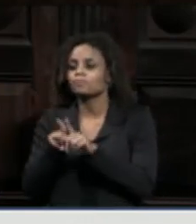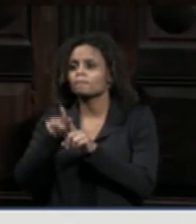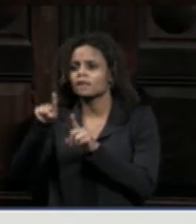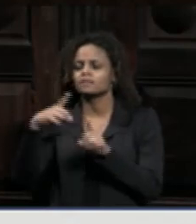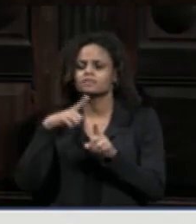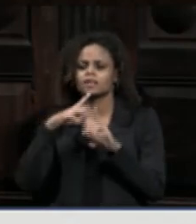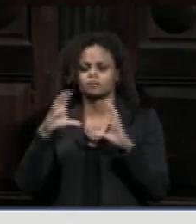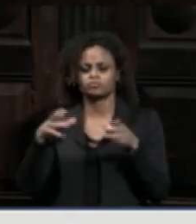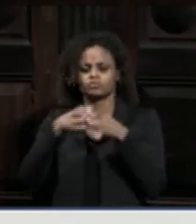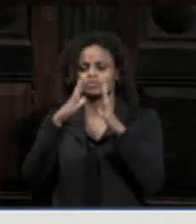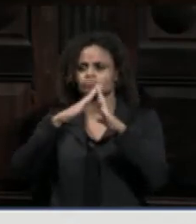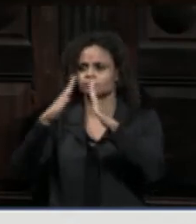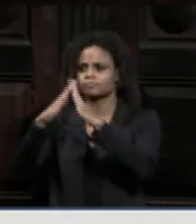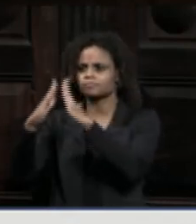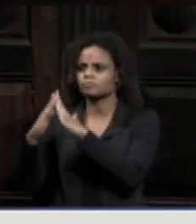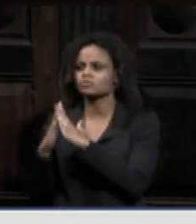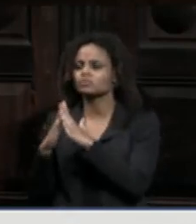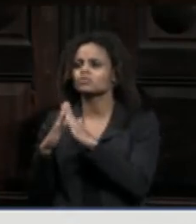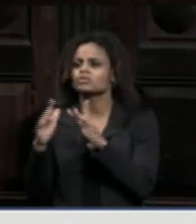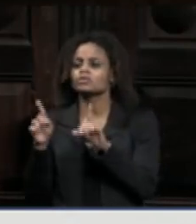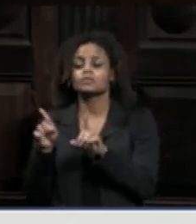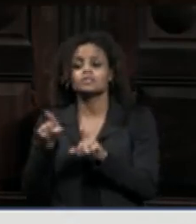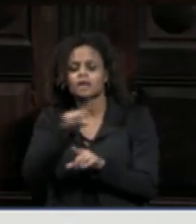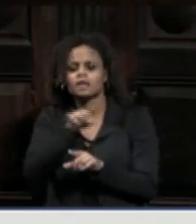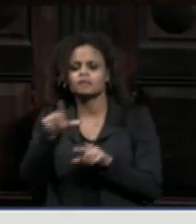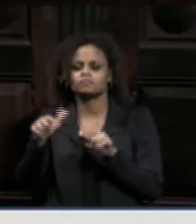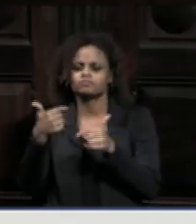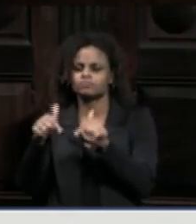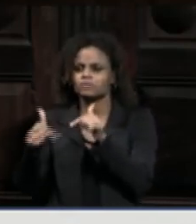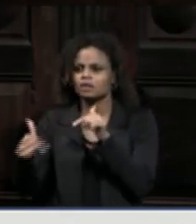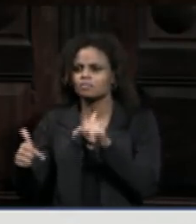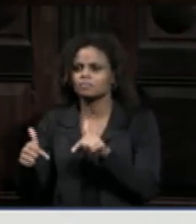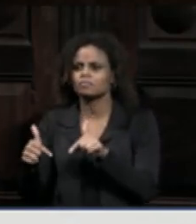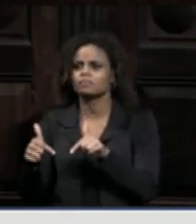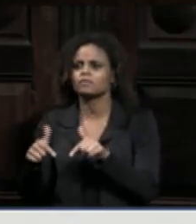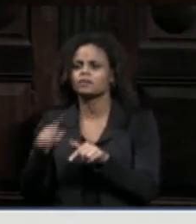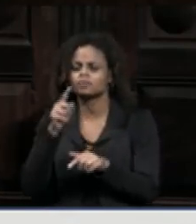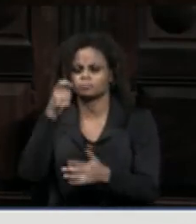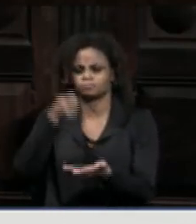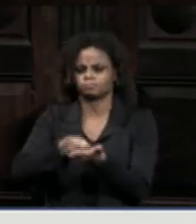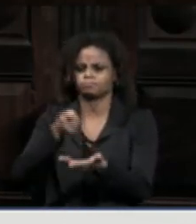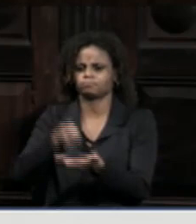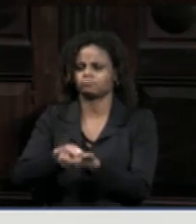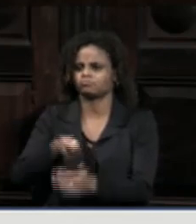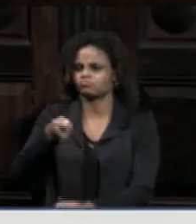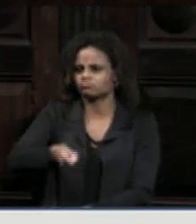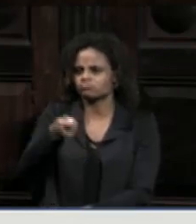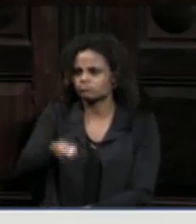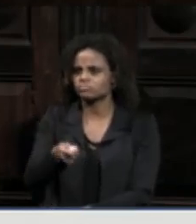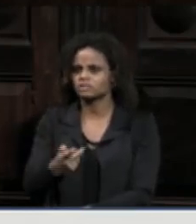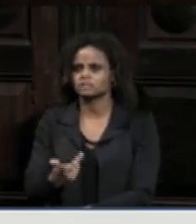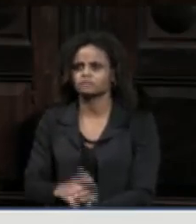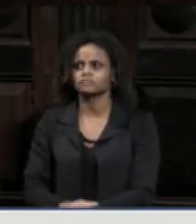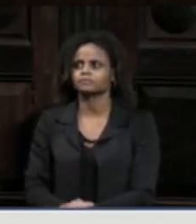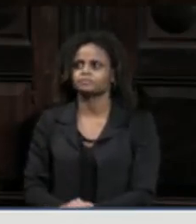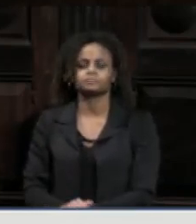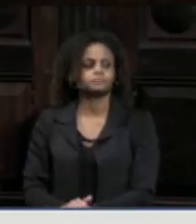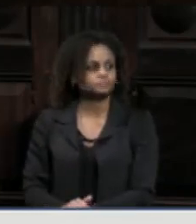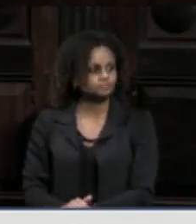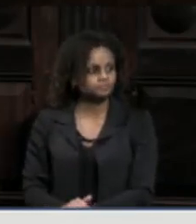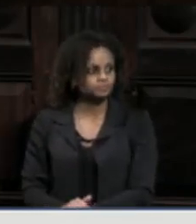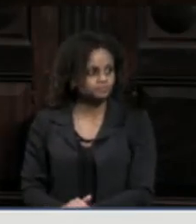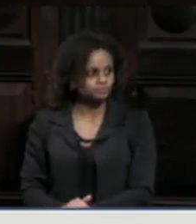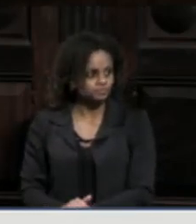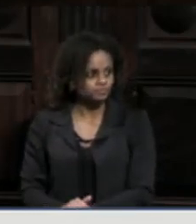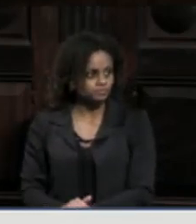líderes comunitários que fazem um trabalho diuturno de pressão, de saudável pressão democrática sobre o